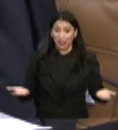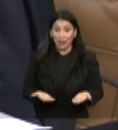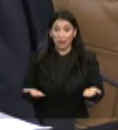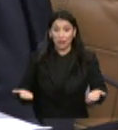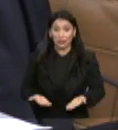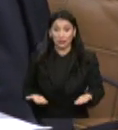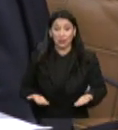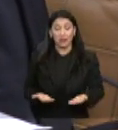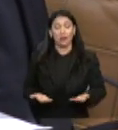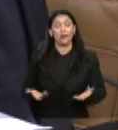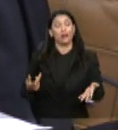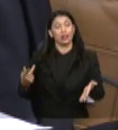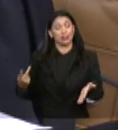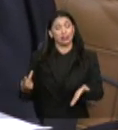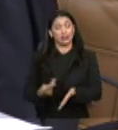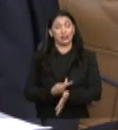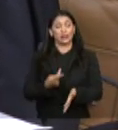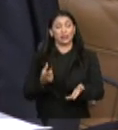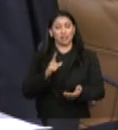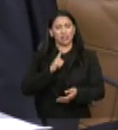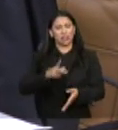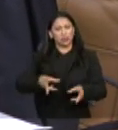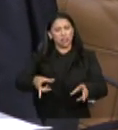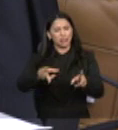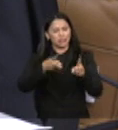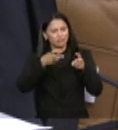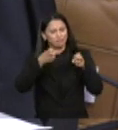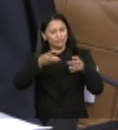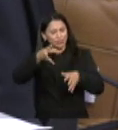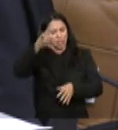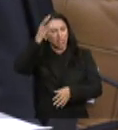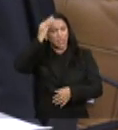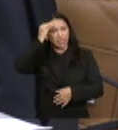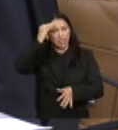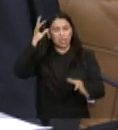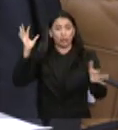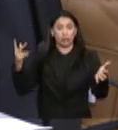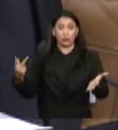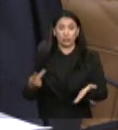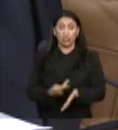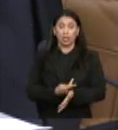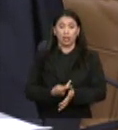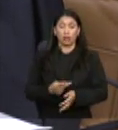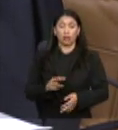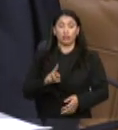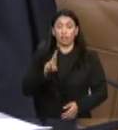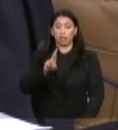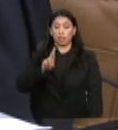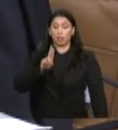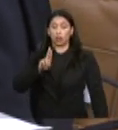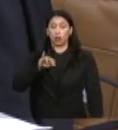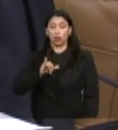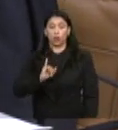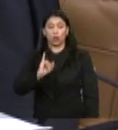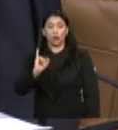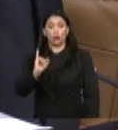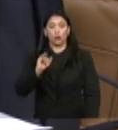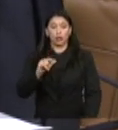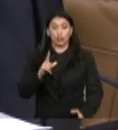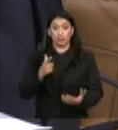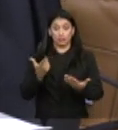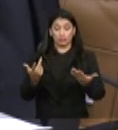a chave de leitura desse contexto que presente fica ruim está na dúvida